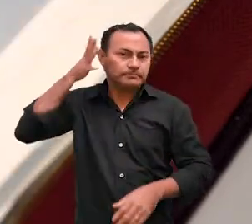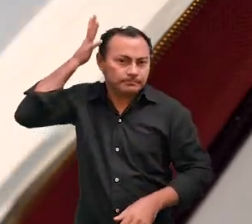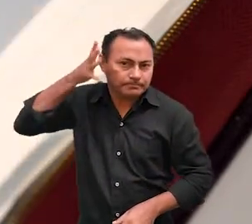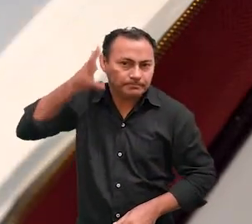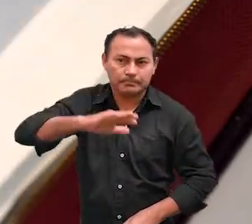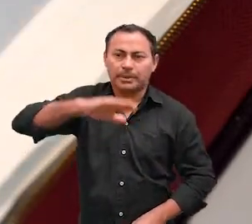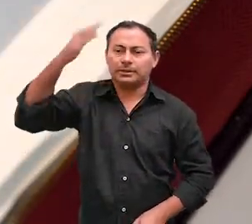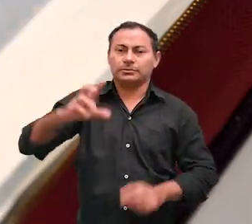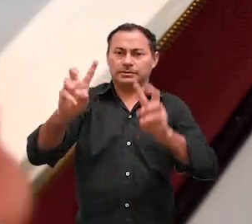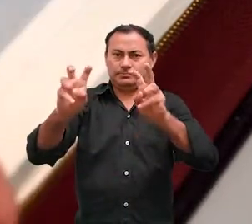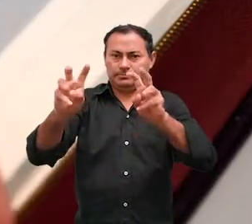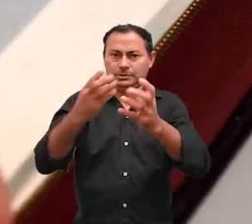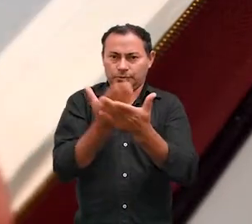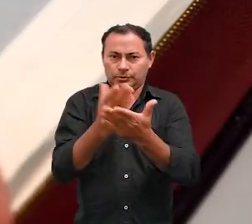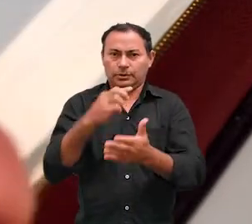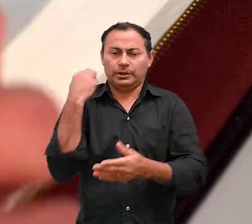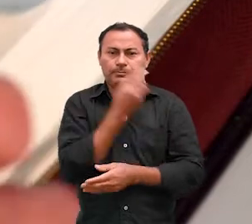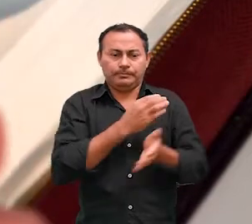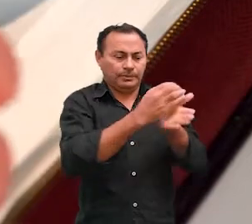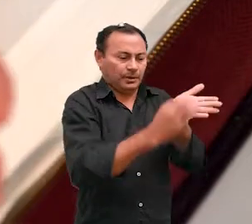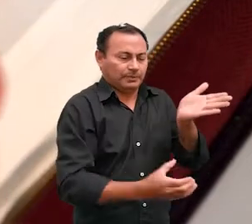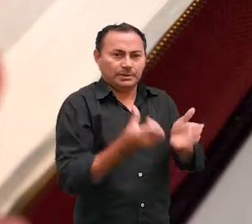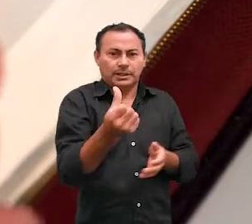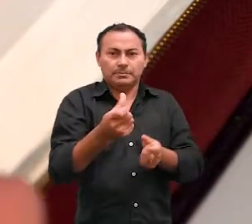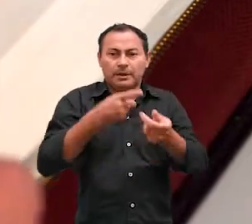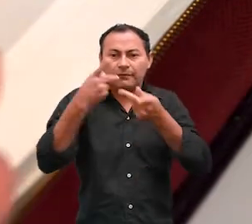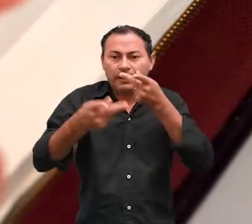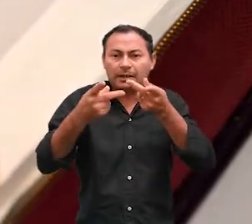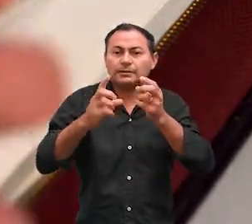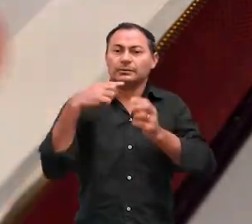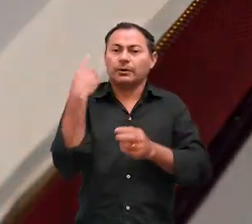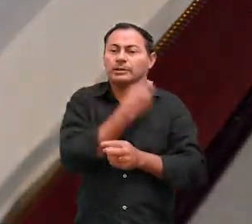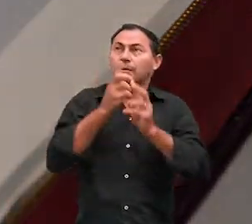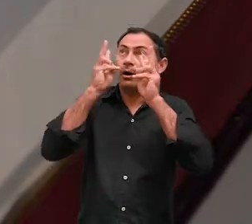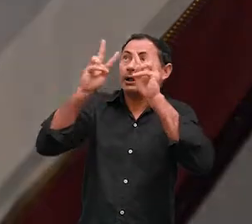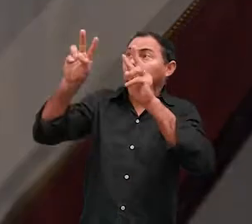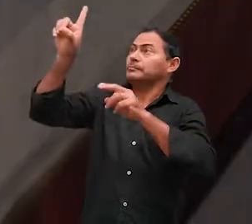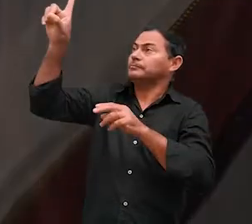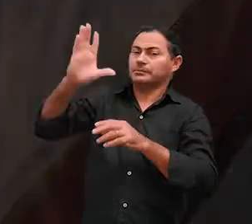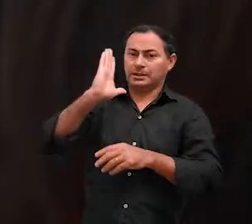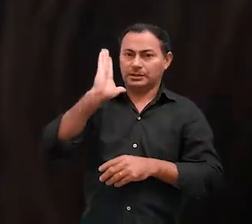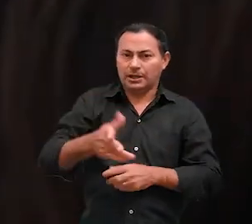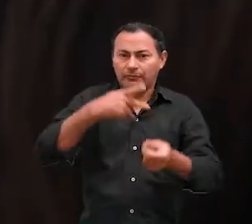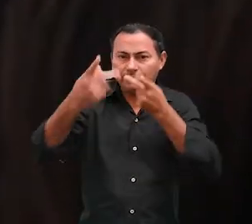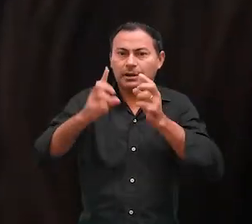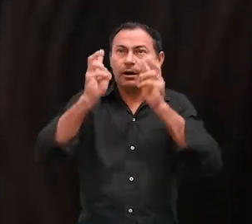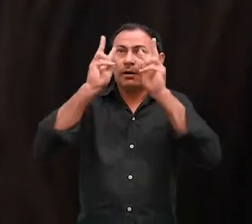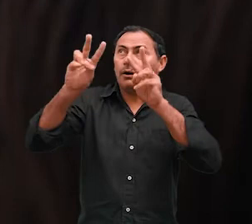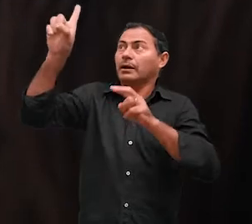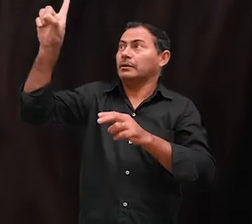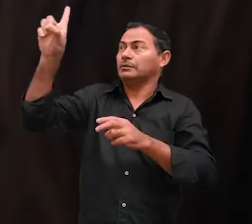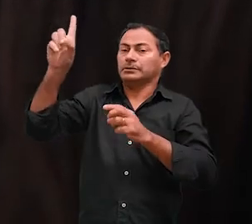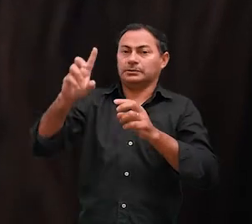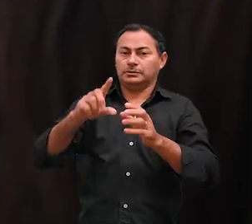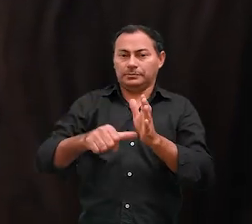Monte tema do nosso estudo o capítulo 6 vezes horta olharmos para cima nós temos depois de